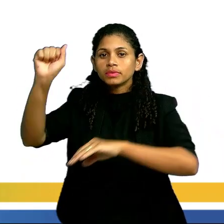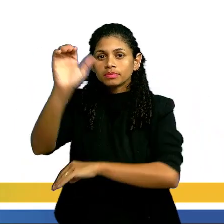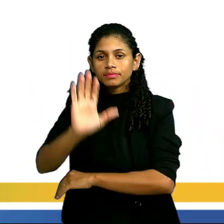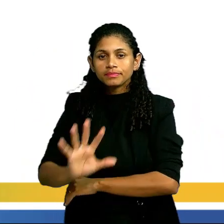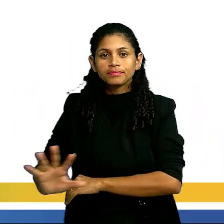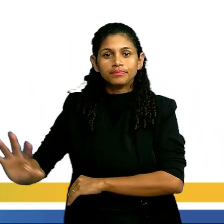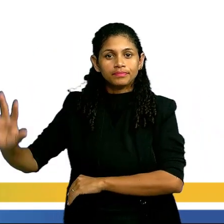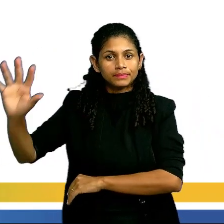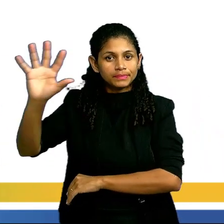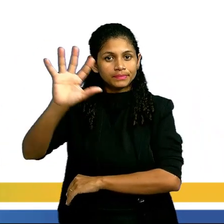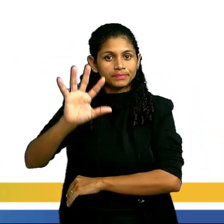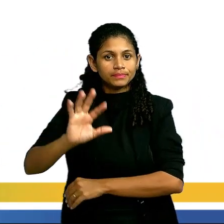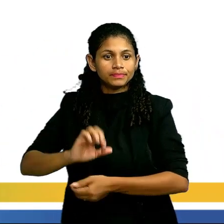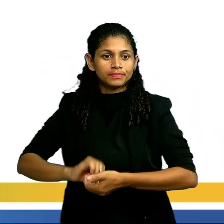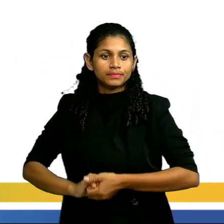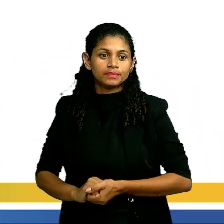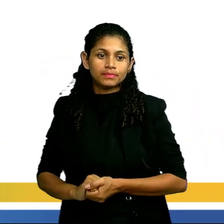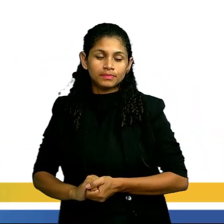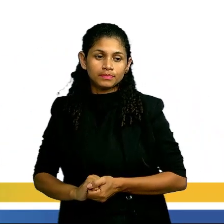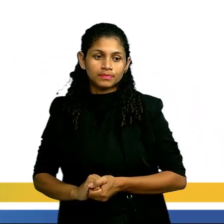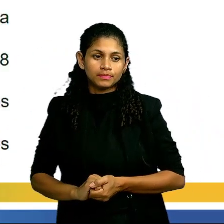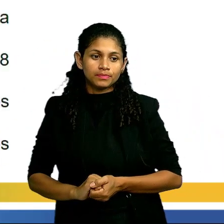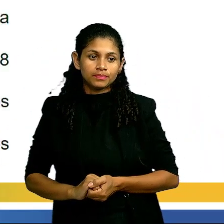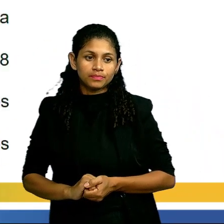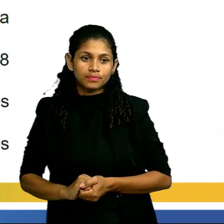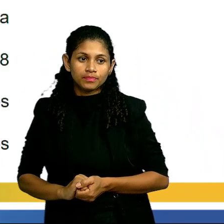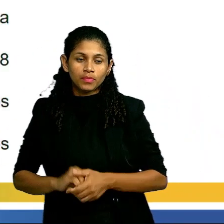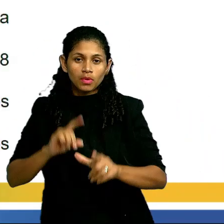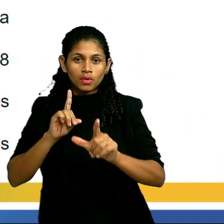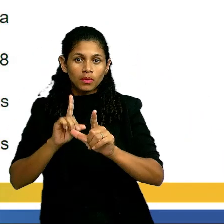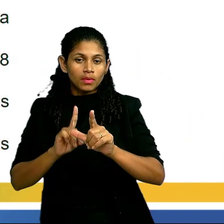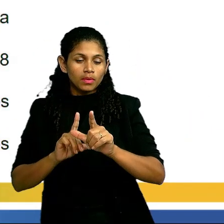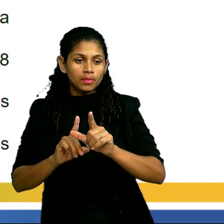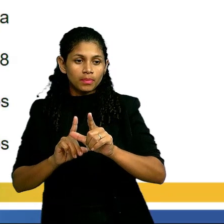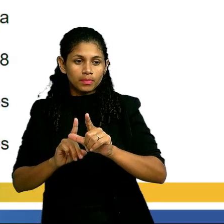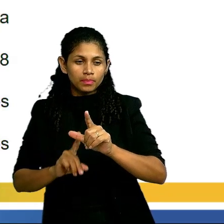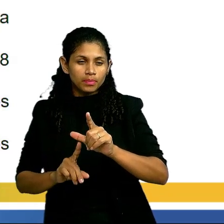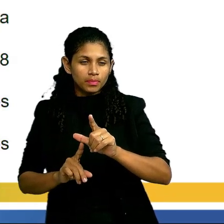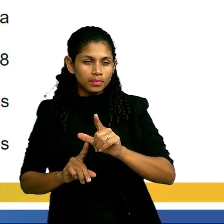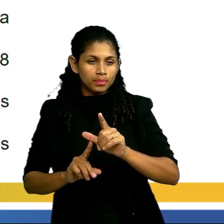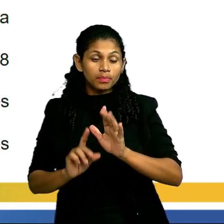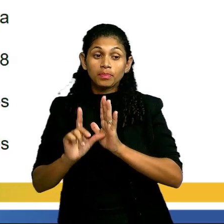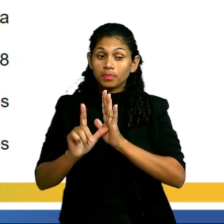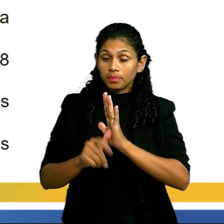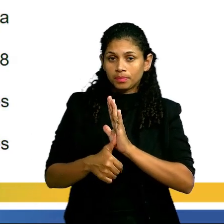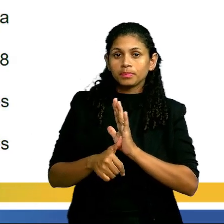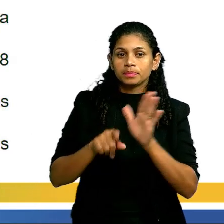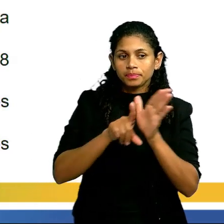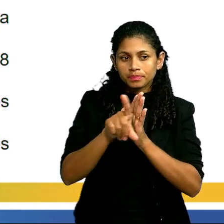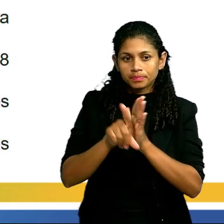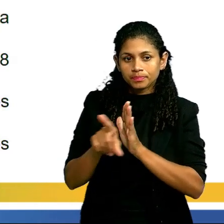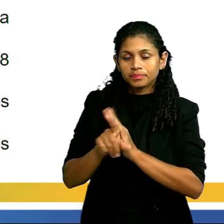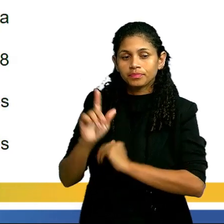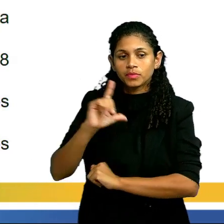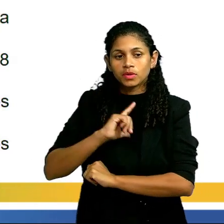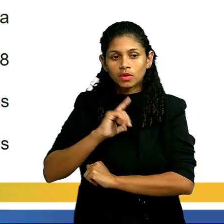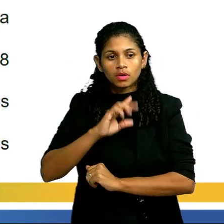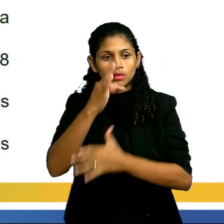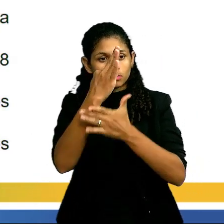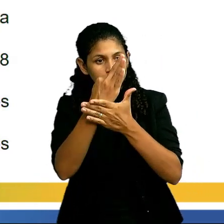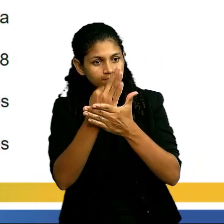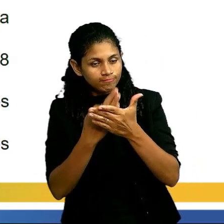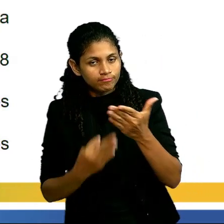socialismo havia, né, se firmado. Vamos agora para a nossa próxima questão de hoje. Temos um texto que vai falar sobre a Guerra